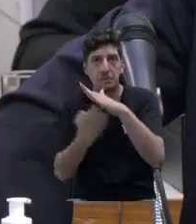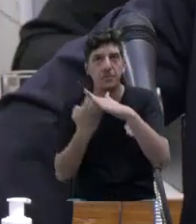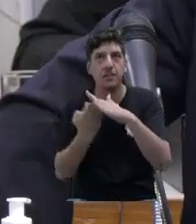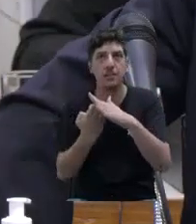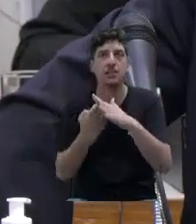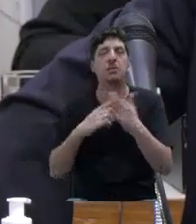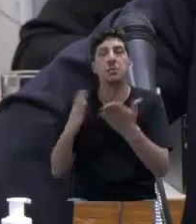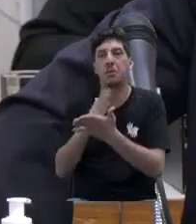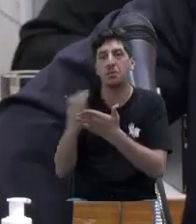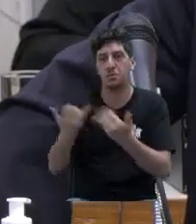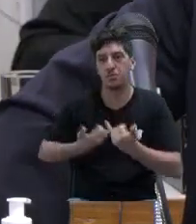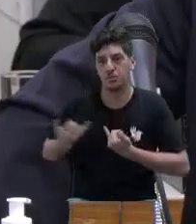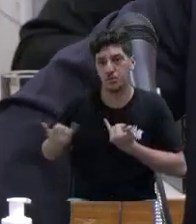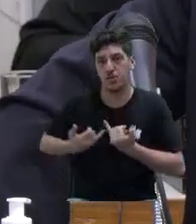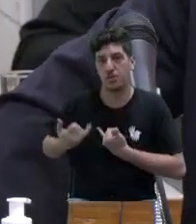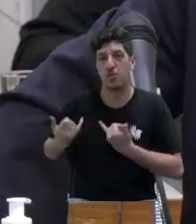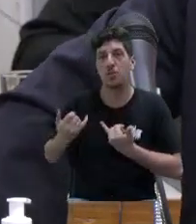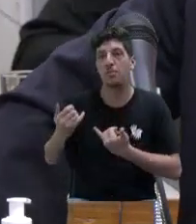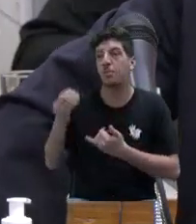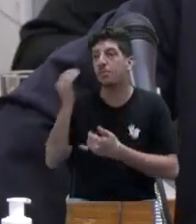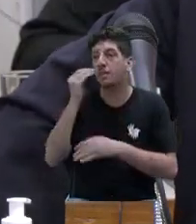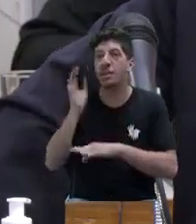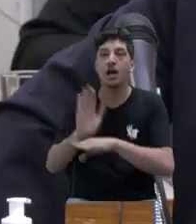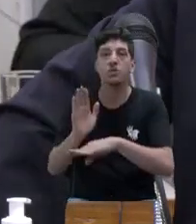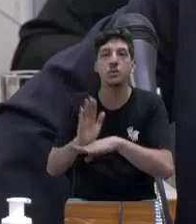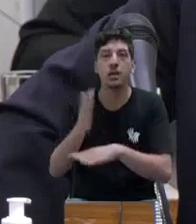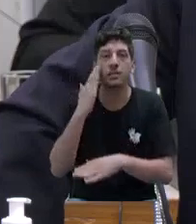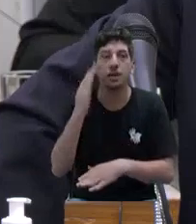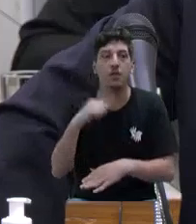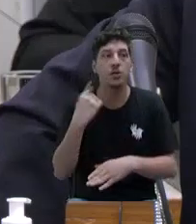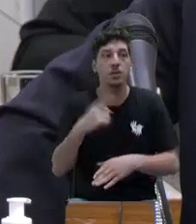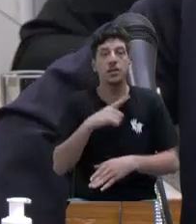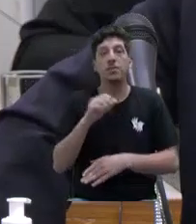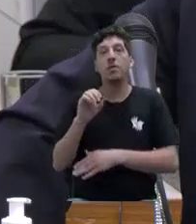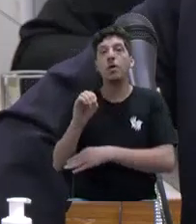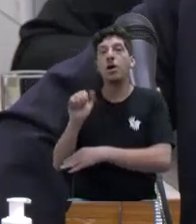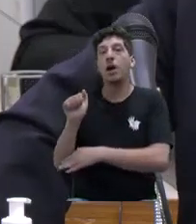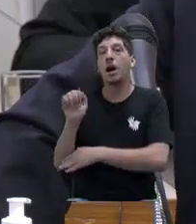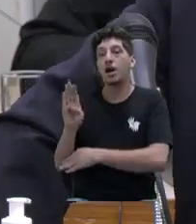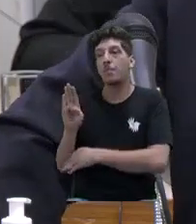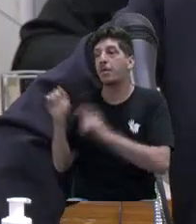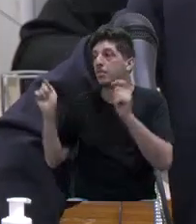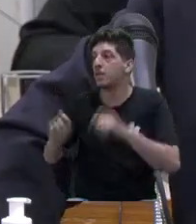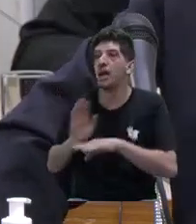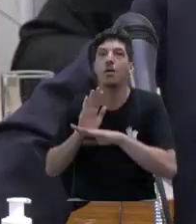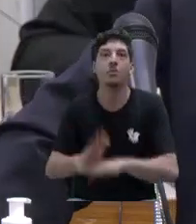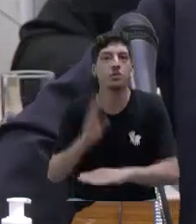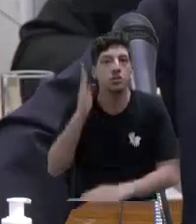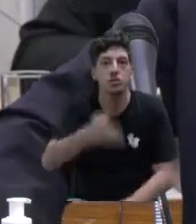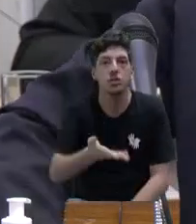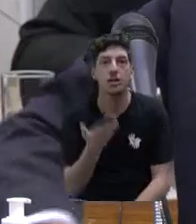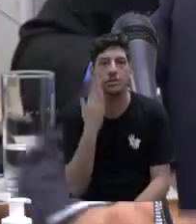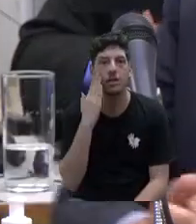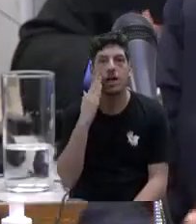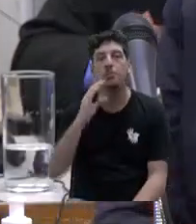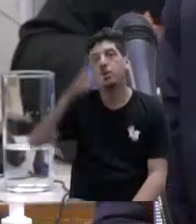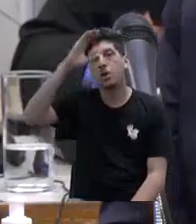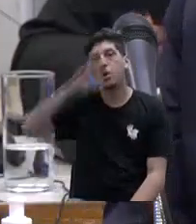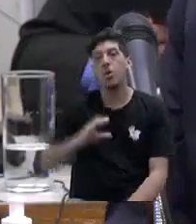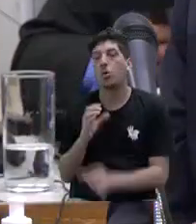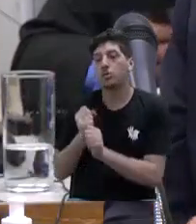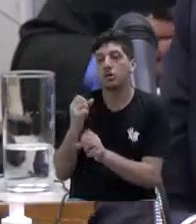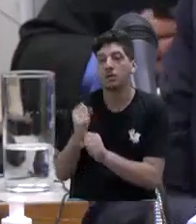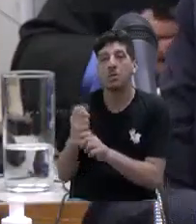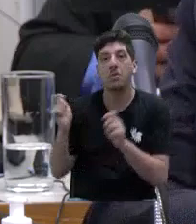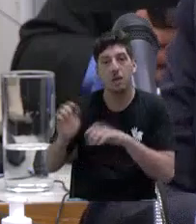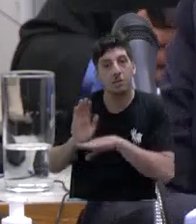dizer, para poder auxiliar. Entendeu? Enquanto nós temos a OAB, que pode auxiliar a gente. Nós temos o Conselho de Contabilidade, que